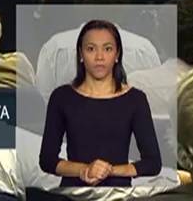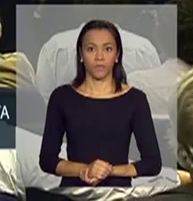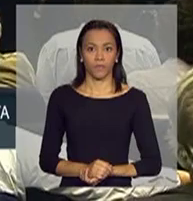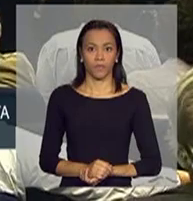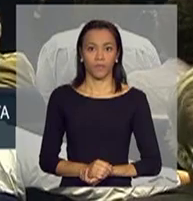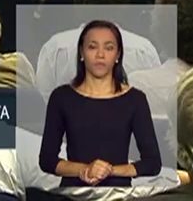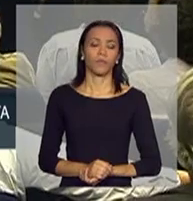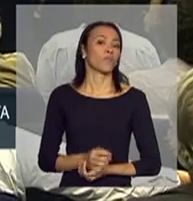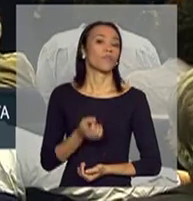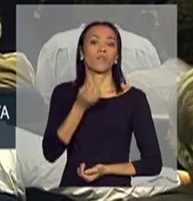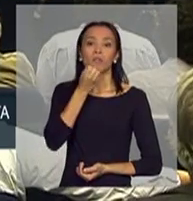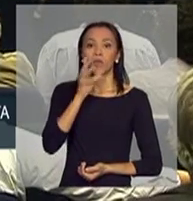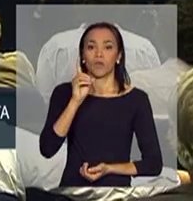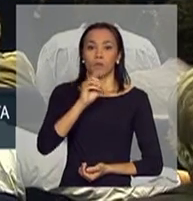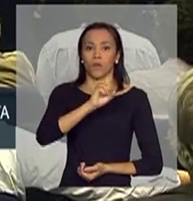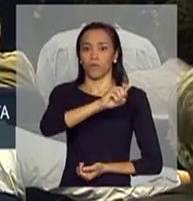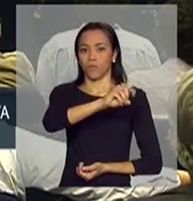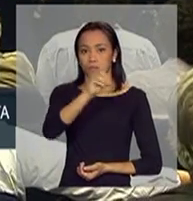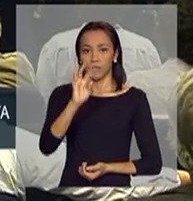Bom dia a todos.